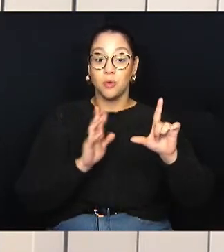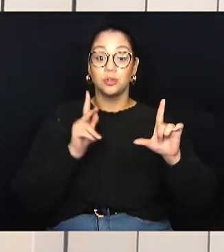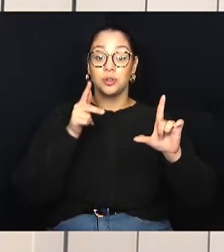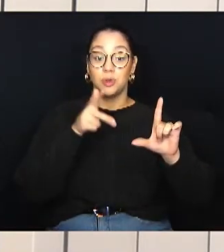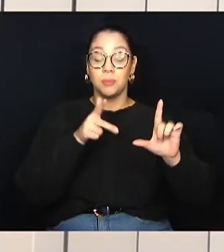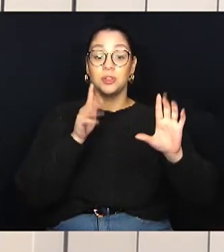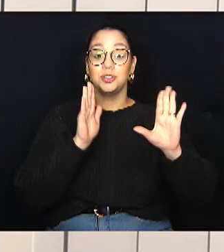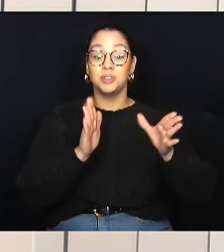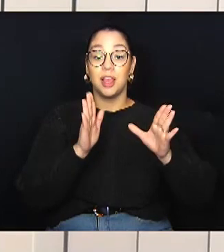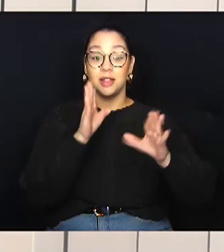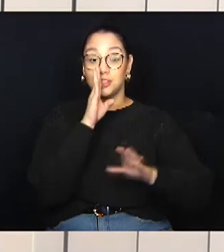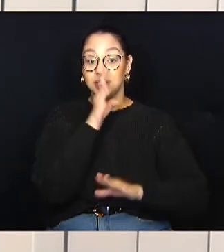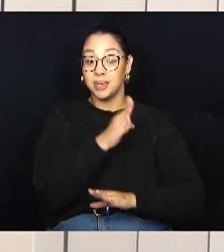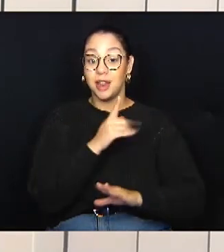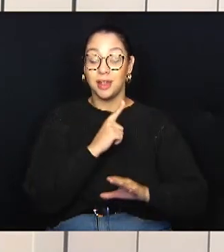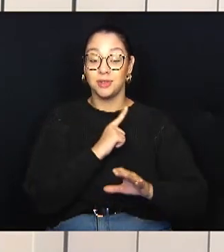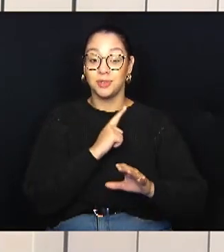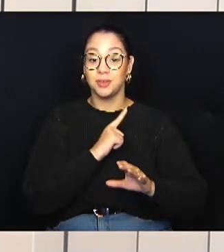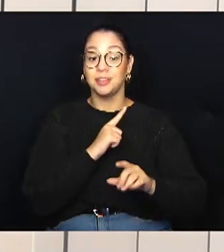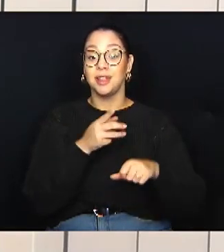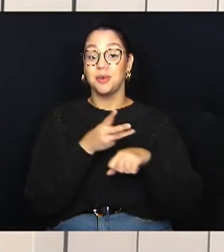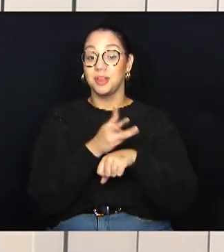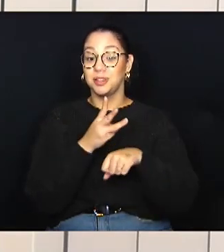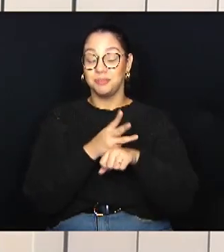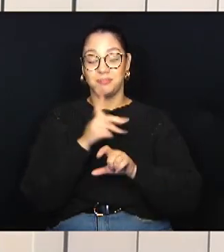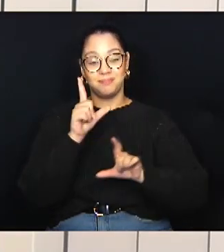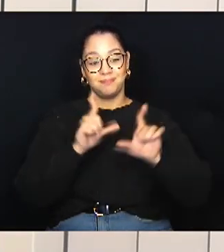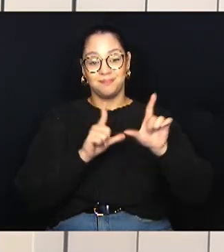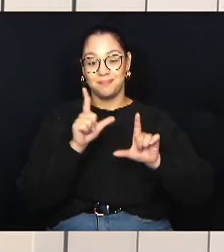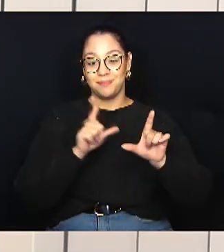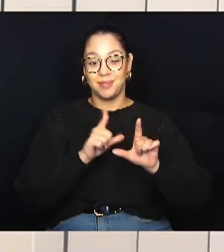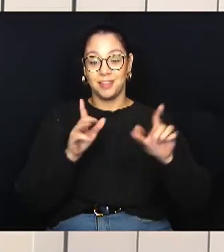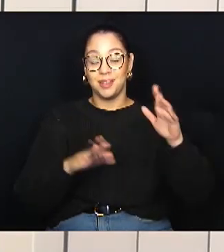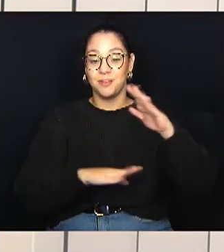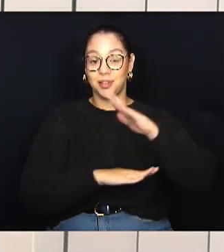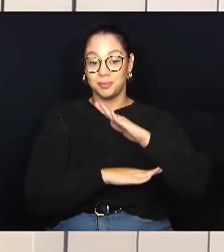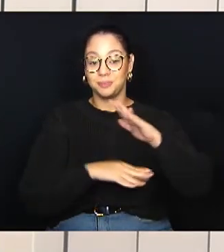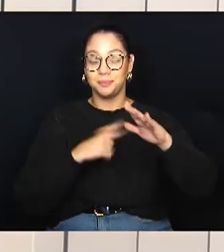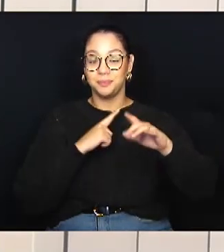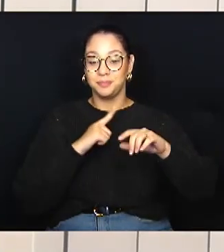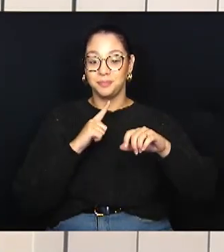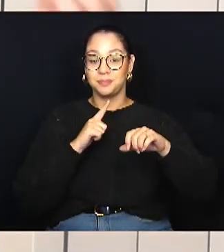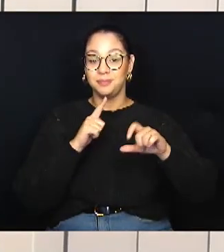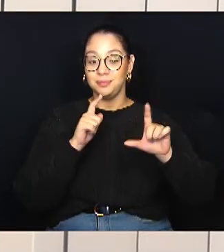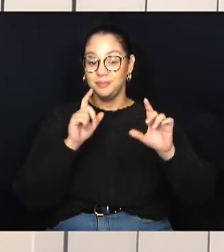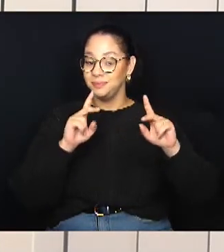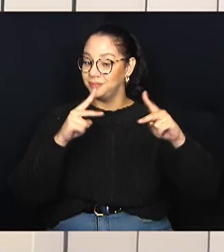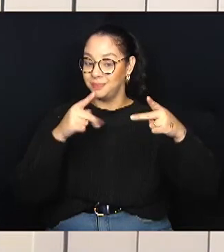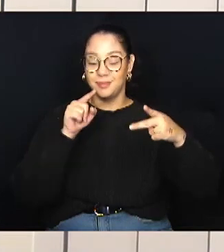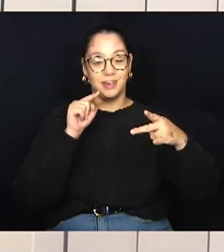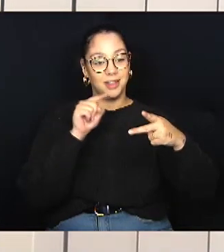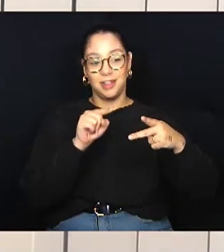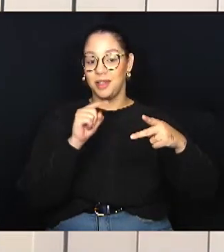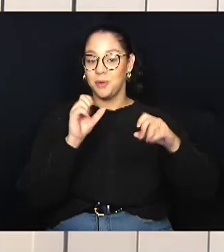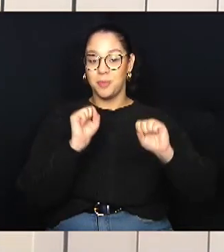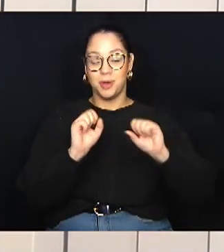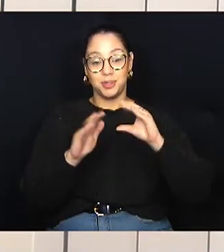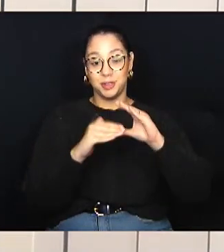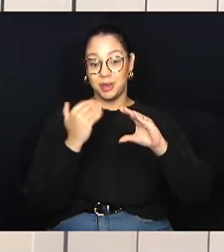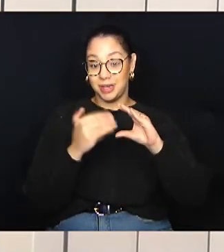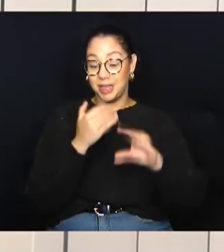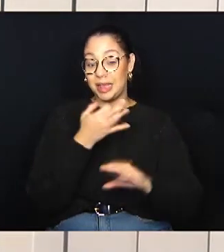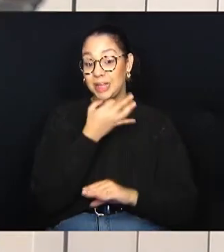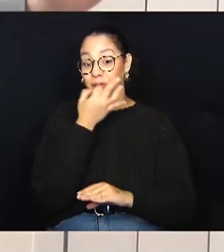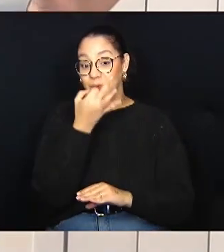já aparece aí na sua tela. O WhatsApp da TV Câmara Campinas. Você aperta e pode enviar o seu elogio, uma crítica